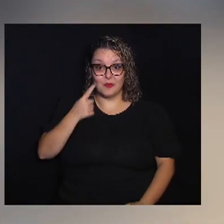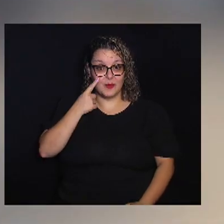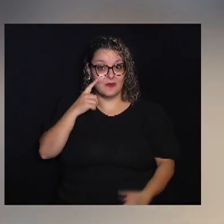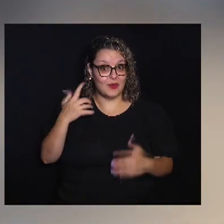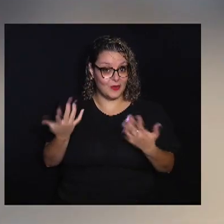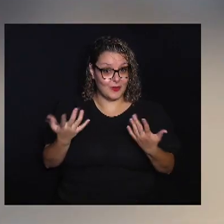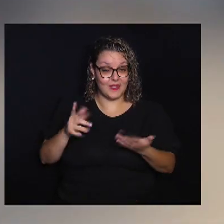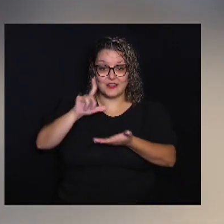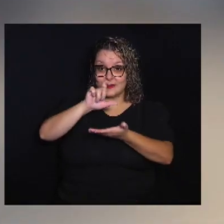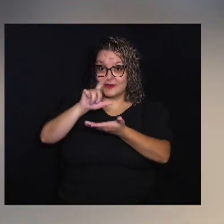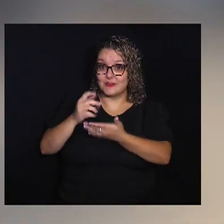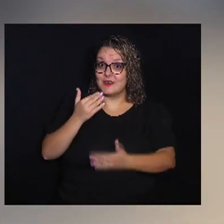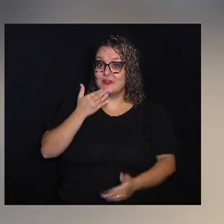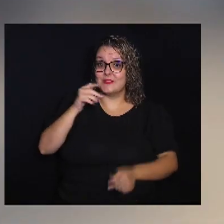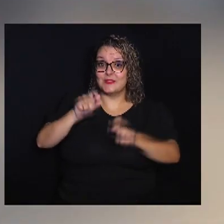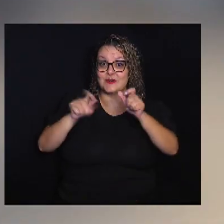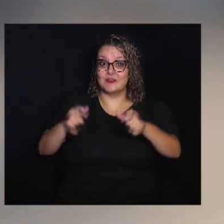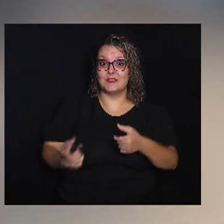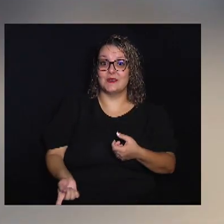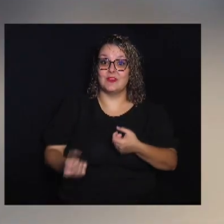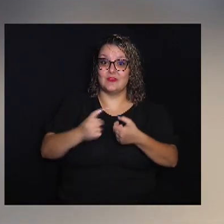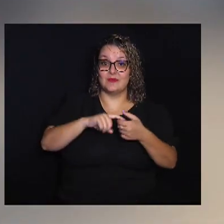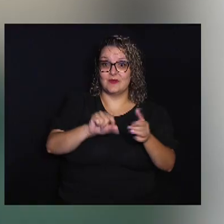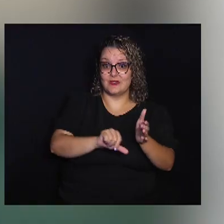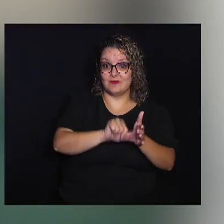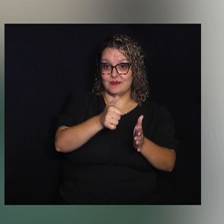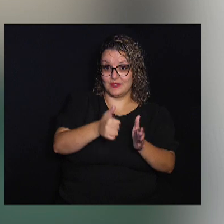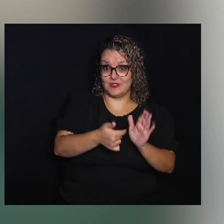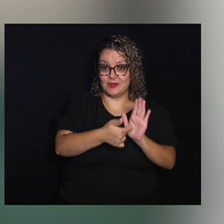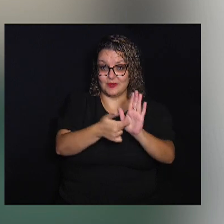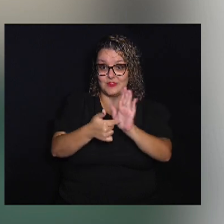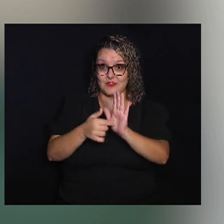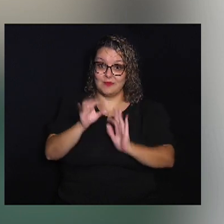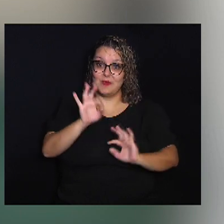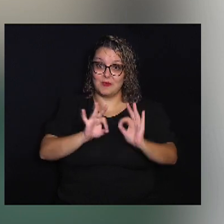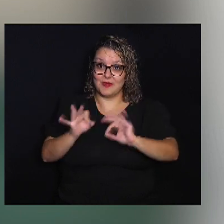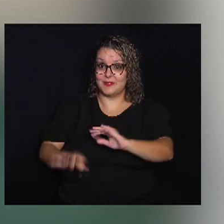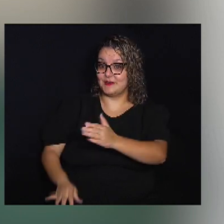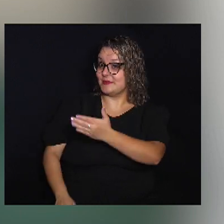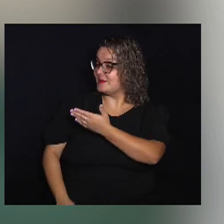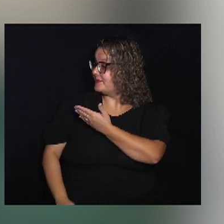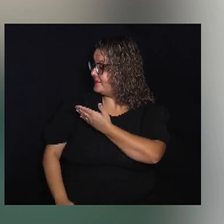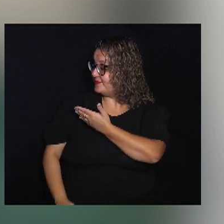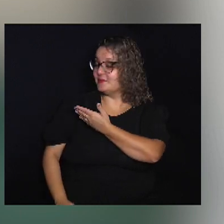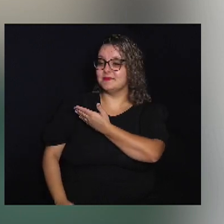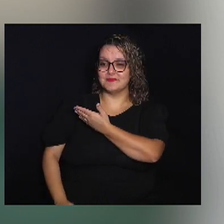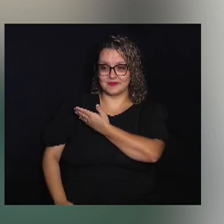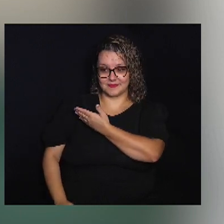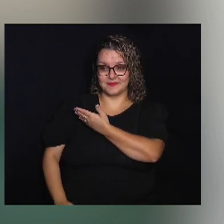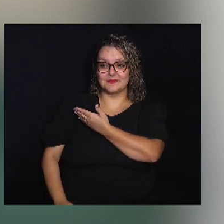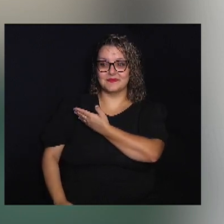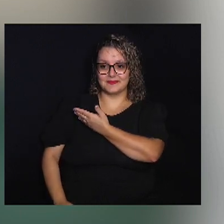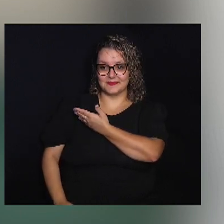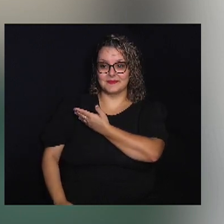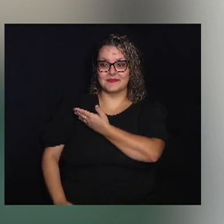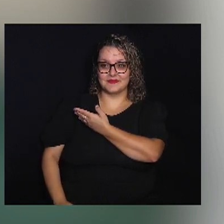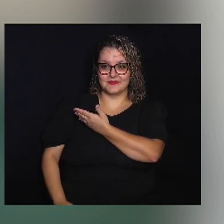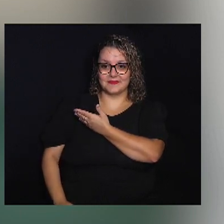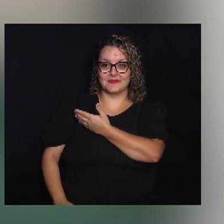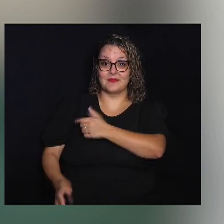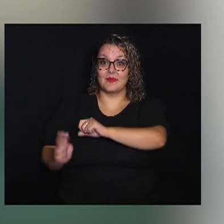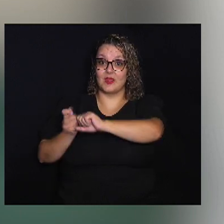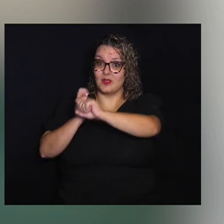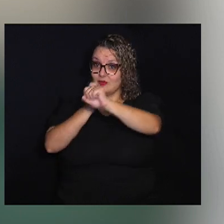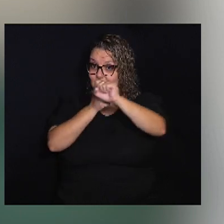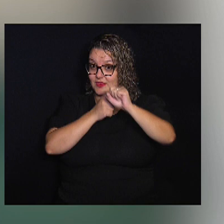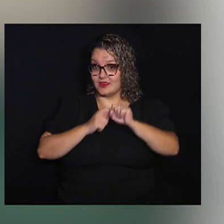fotos? Eu vou pedir para o pessoal voltar à primeira foto que a gente separou. Olha, gente, essa primeira foto é o monumento